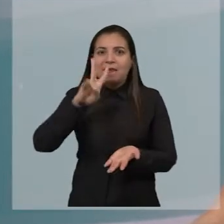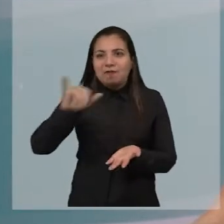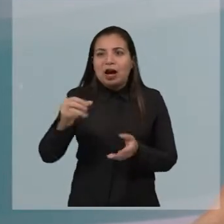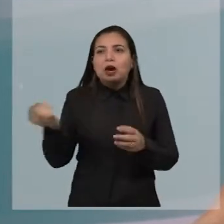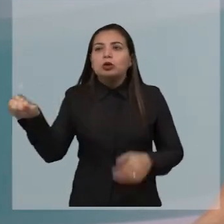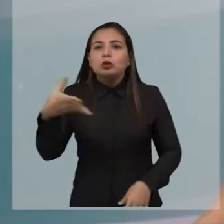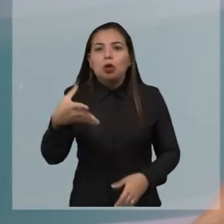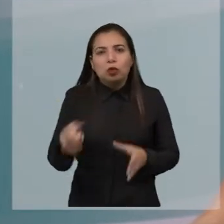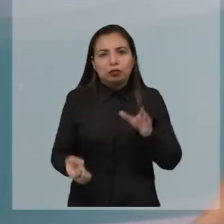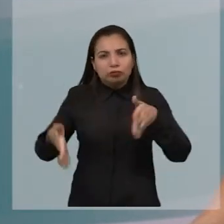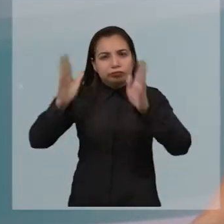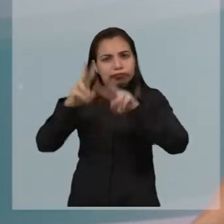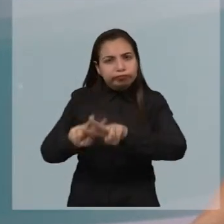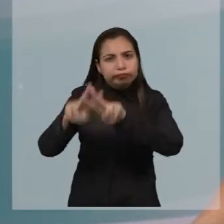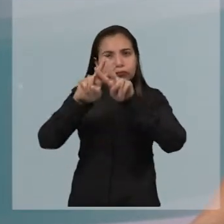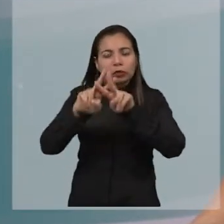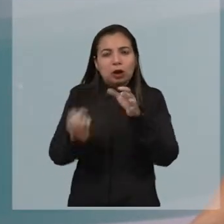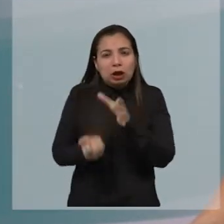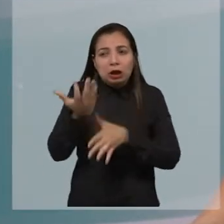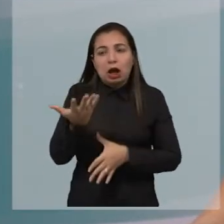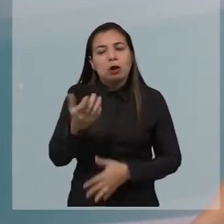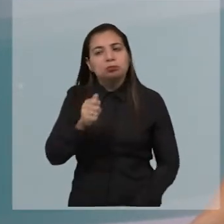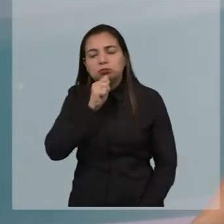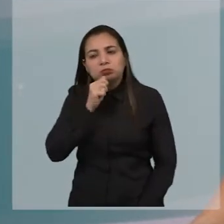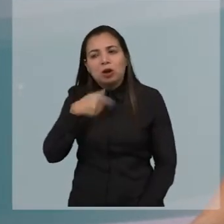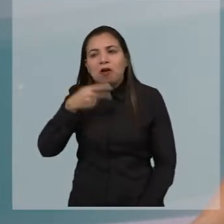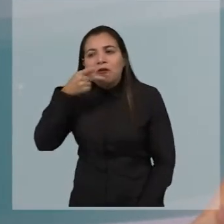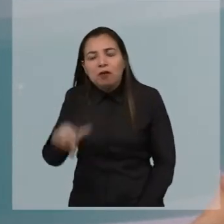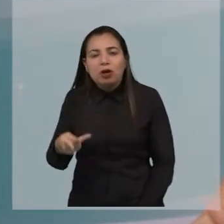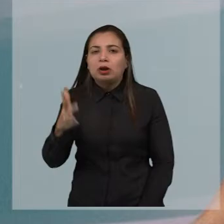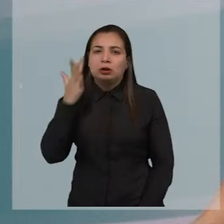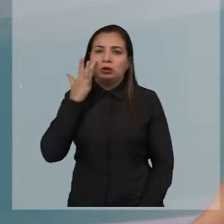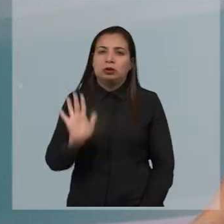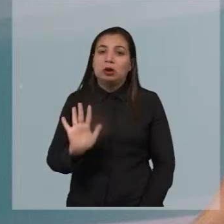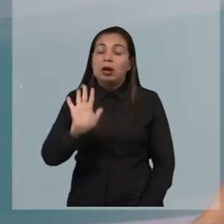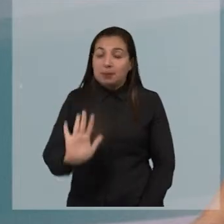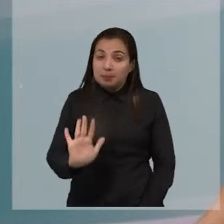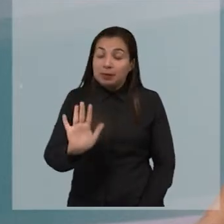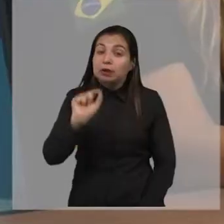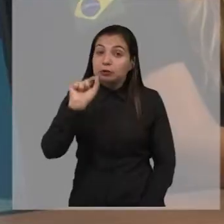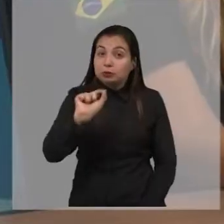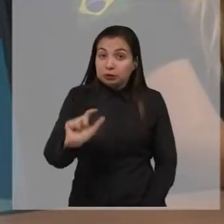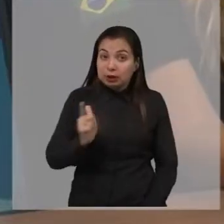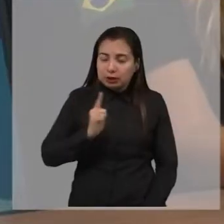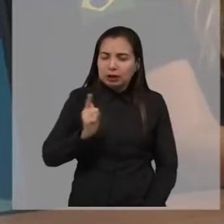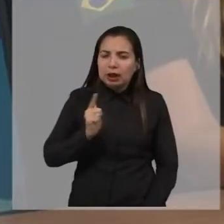fala ressaltou que o secretário nos repassou que o momento de